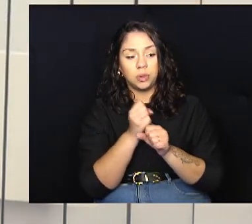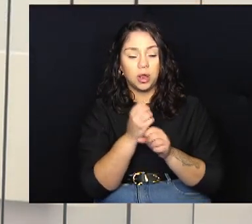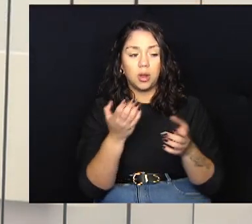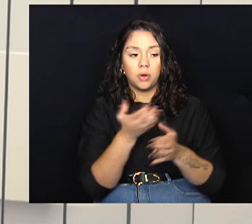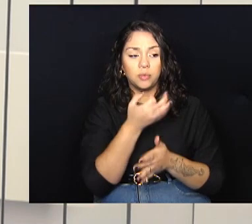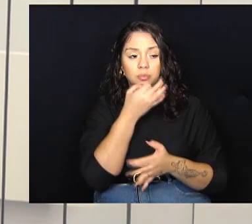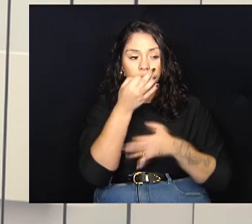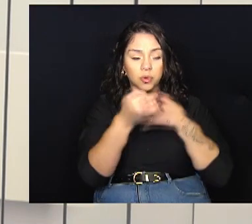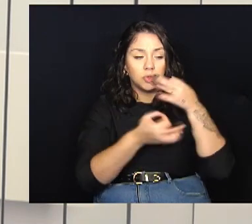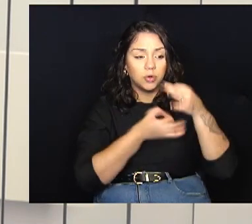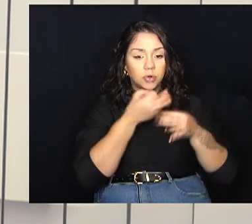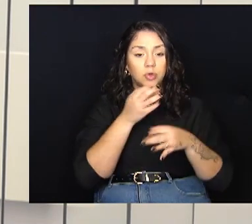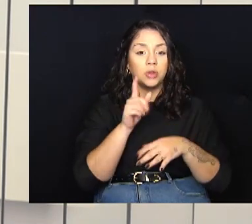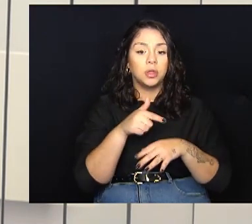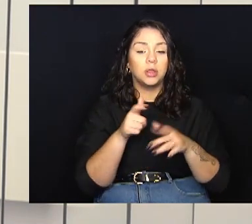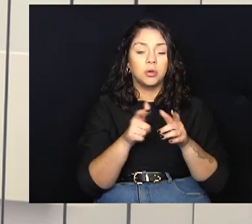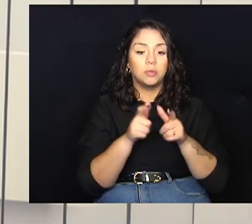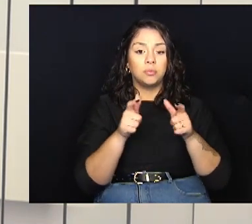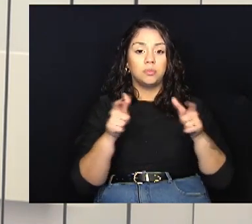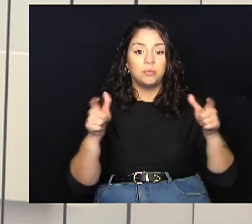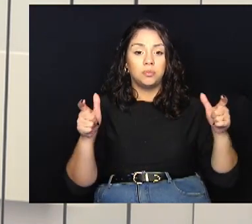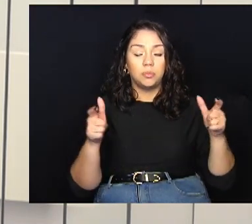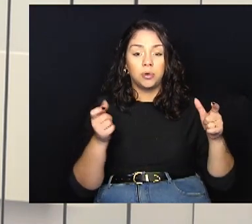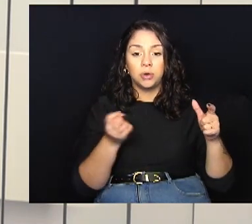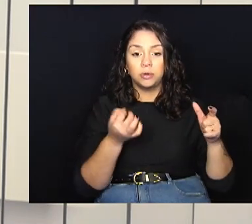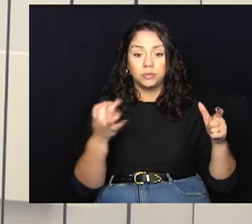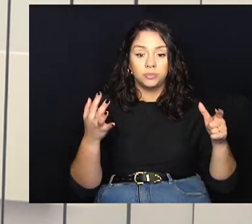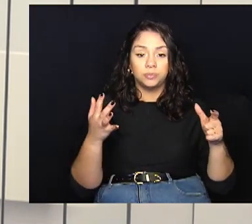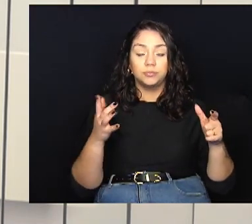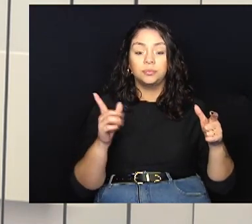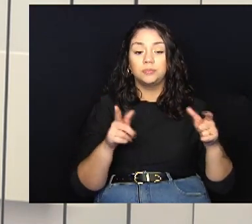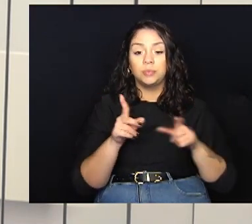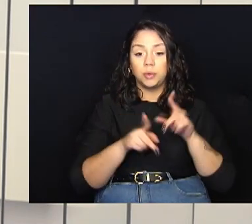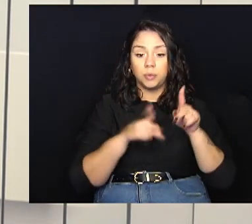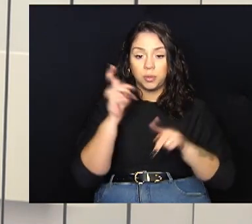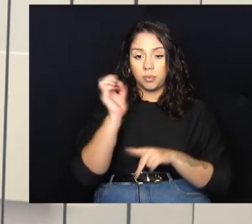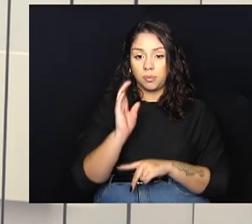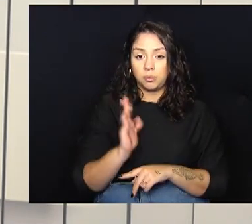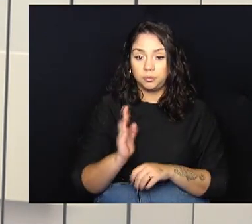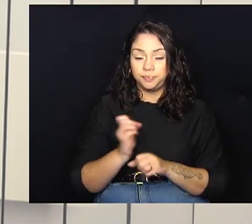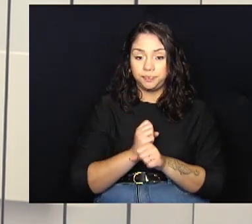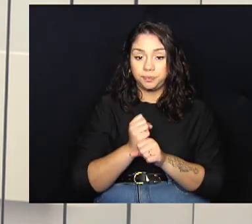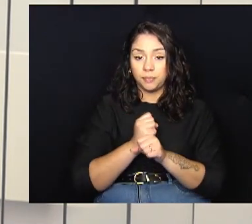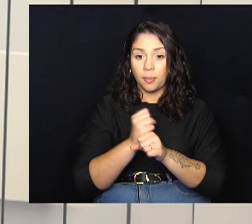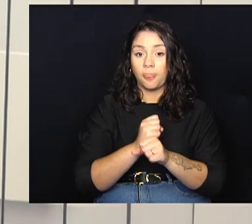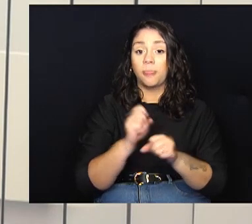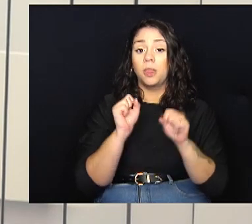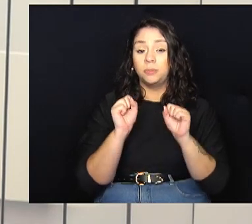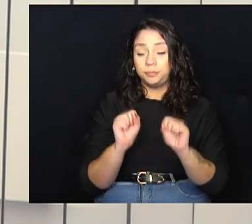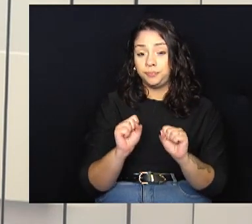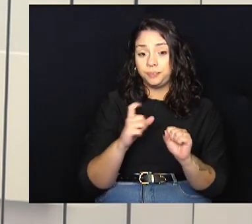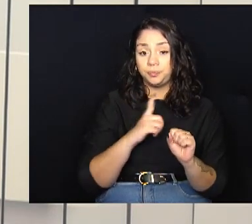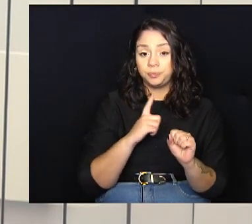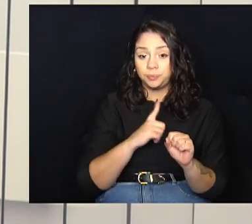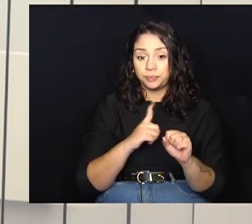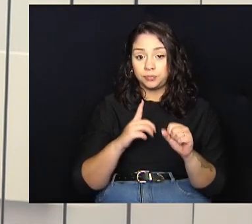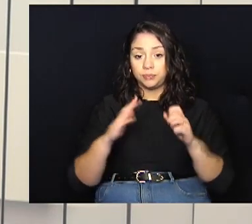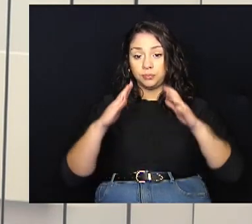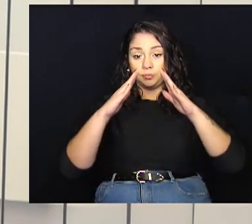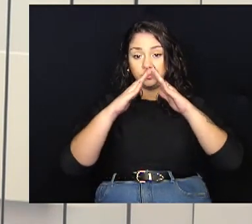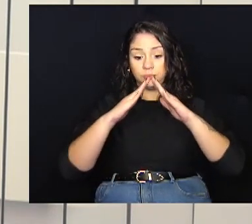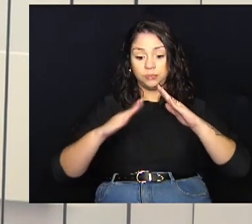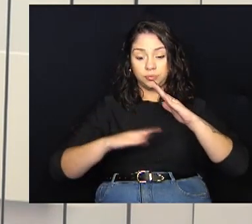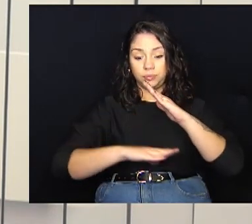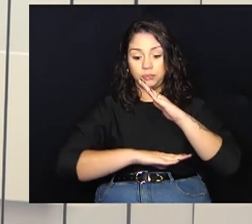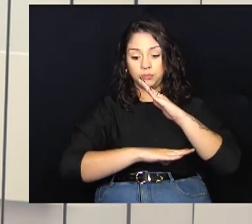com o crescimento diminuindo a população brasileira então Daqui uns anos pode ter aquela base da pirâmide mais